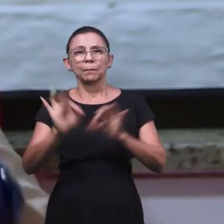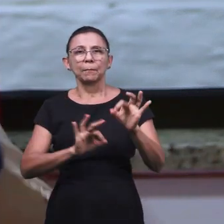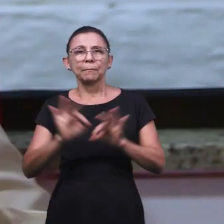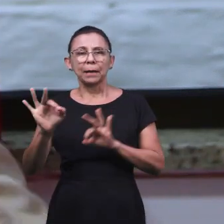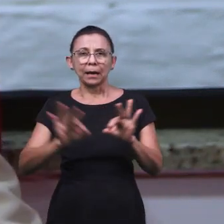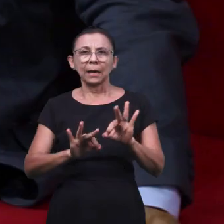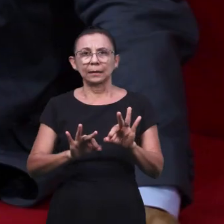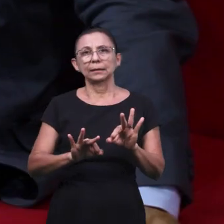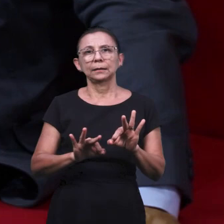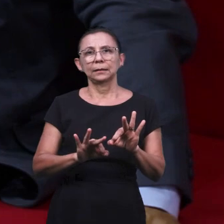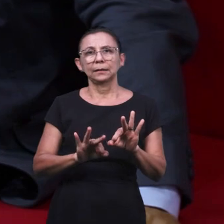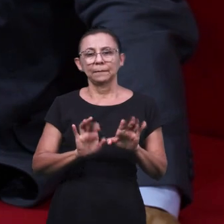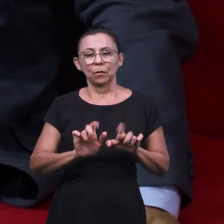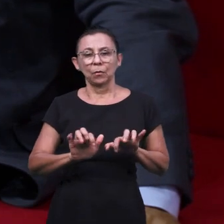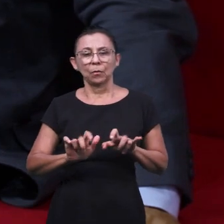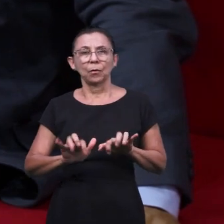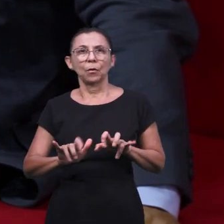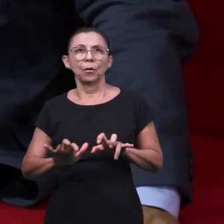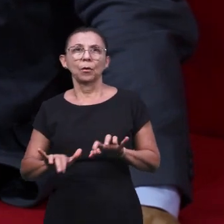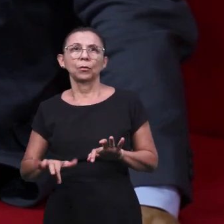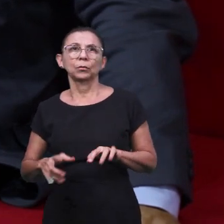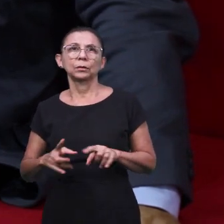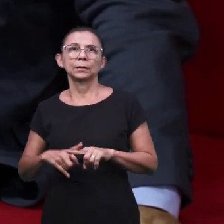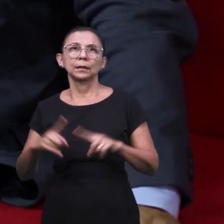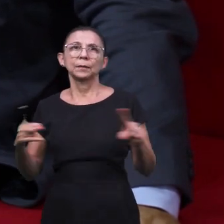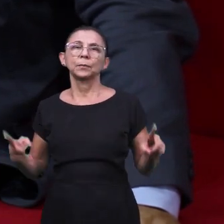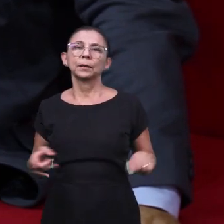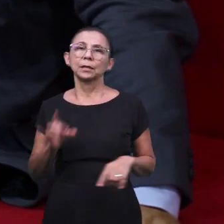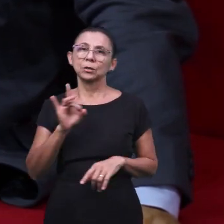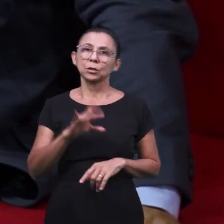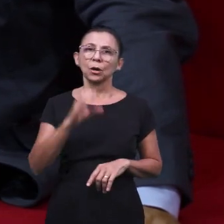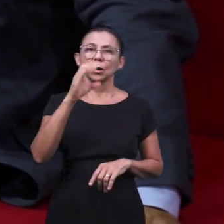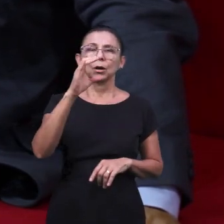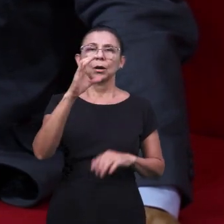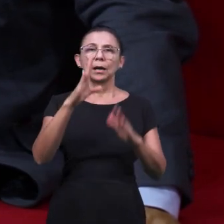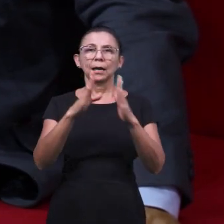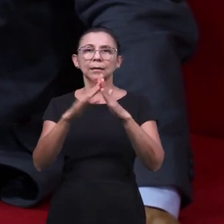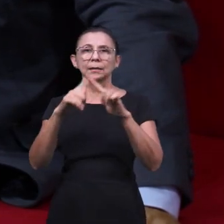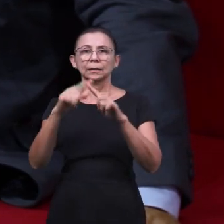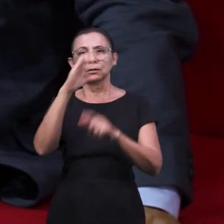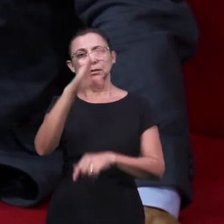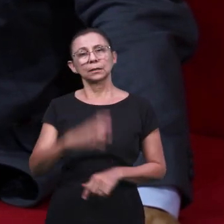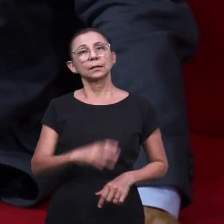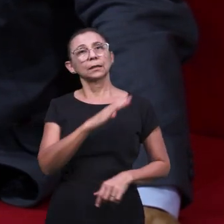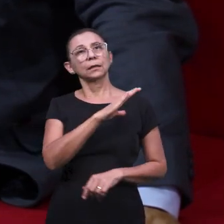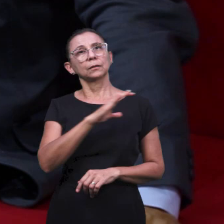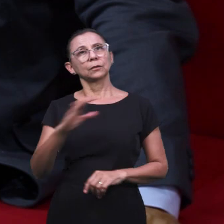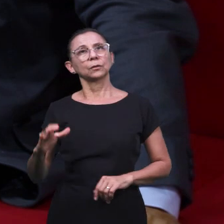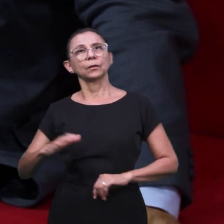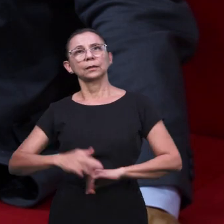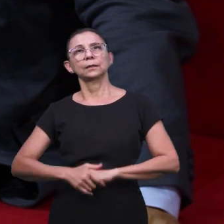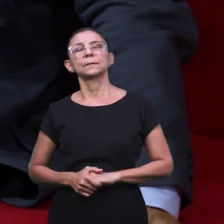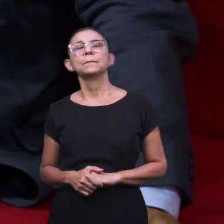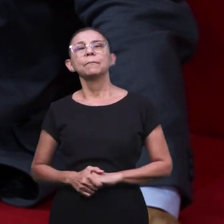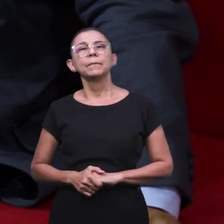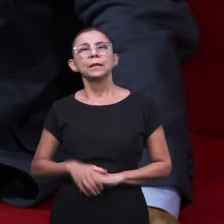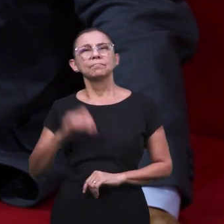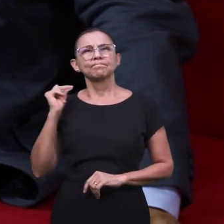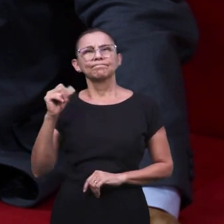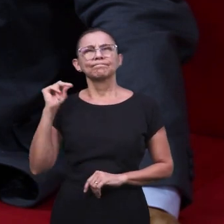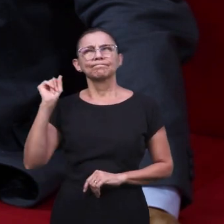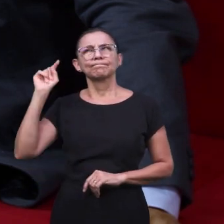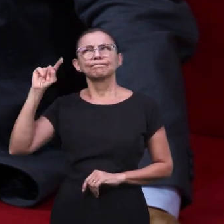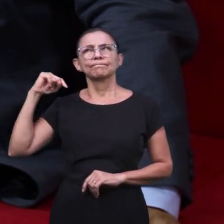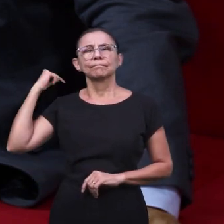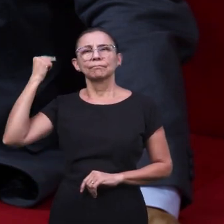Brasil era mesmo católico, era só as igrejas católicas, né? Então, isso veio muito depois. E eu acho